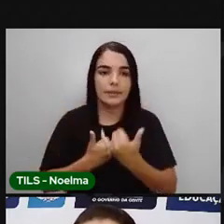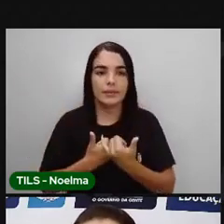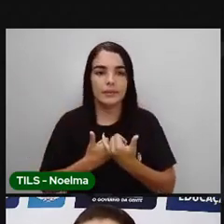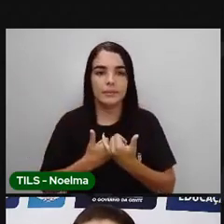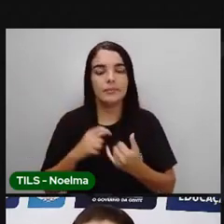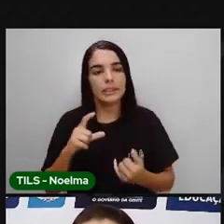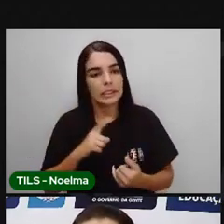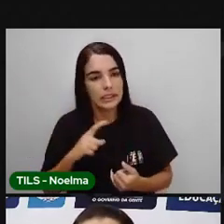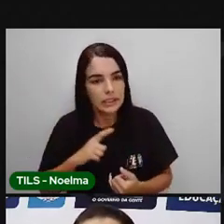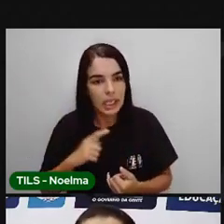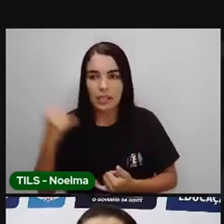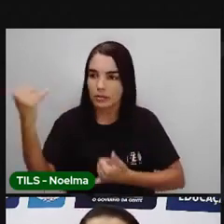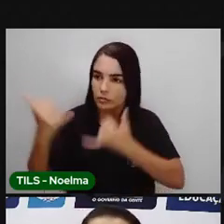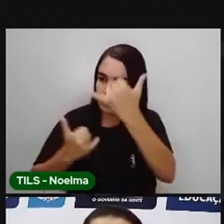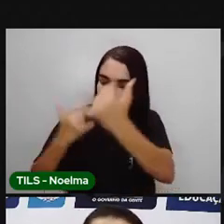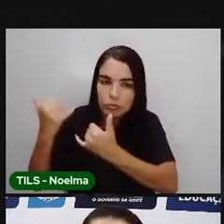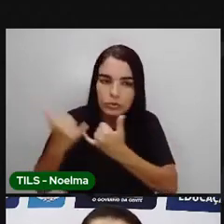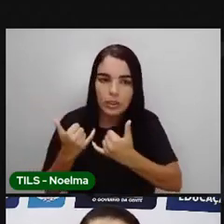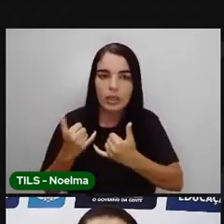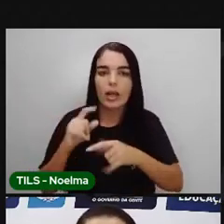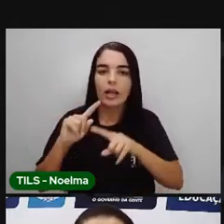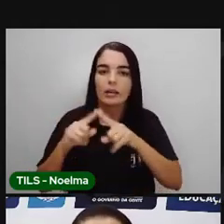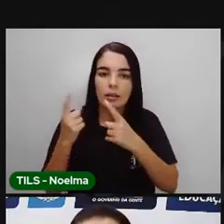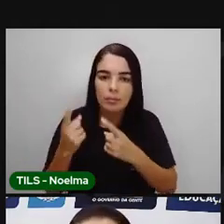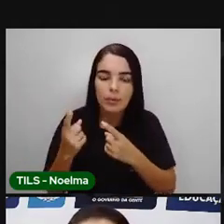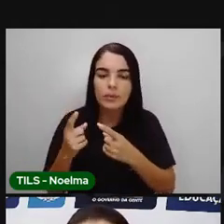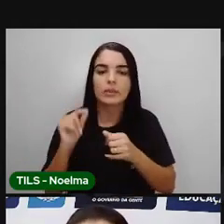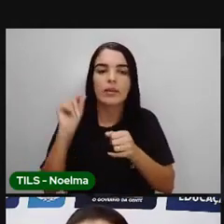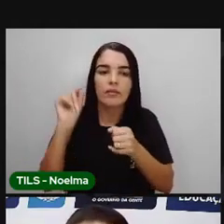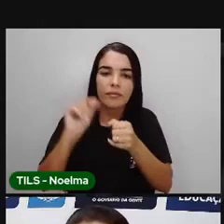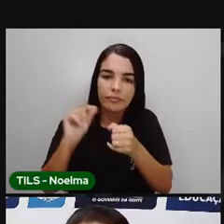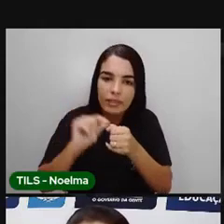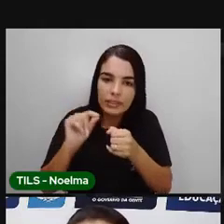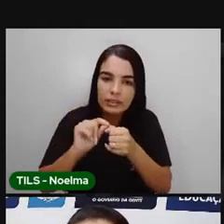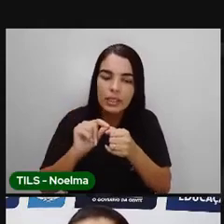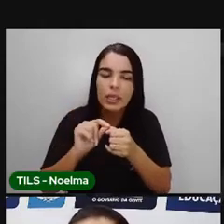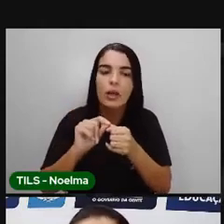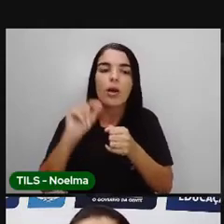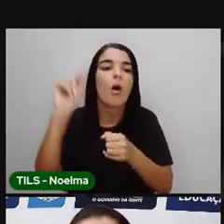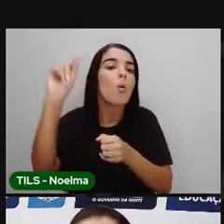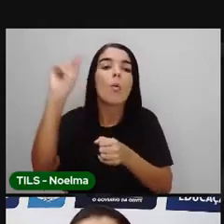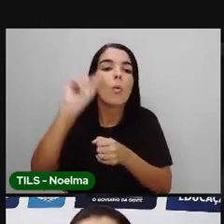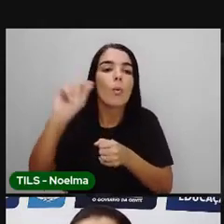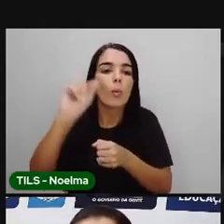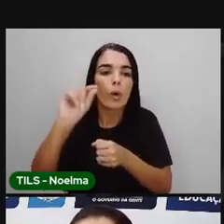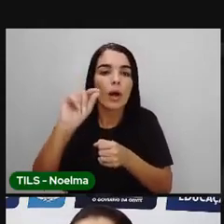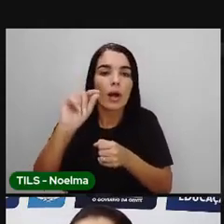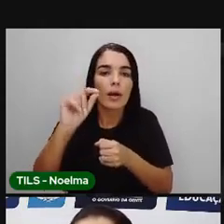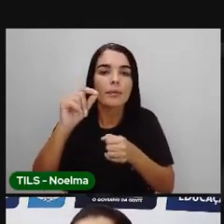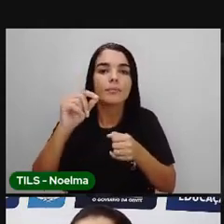você coloca esses dados, vocês organizam em tabela. Então, nós já temos aqui uma tabela onde nós temos